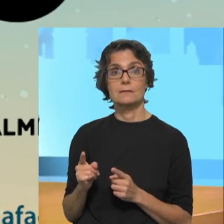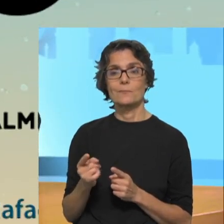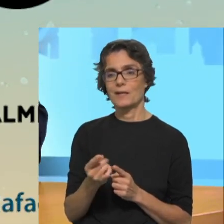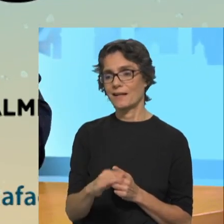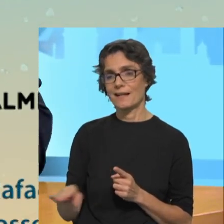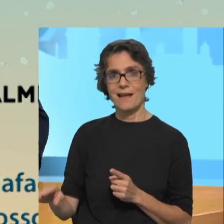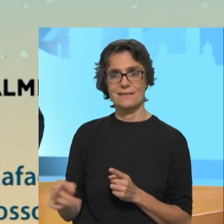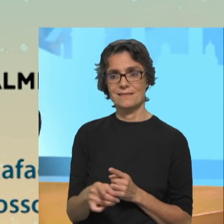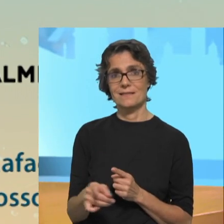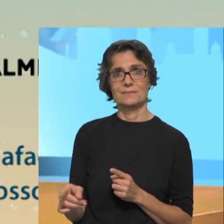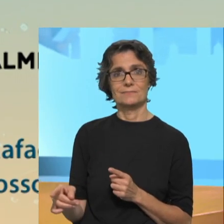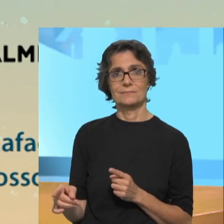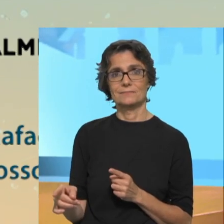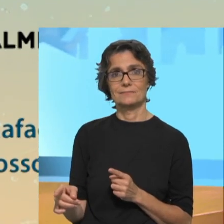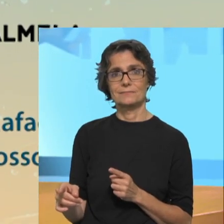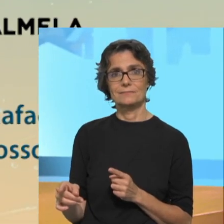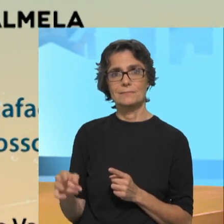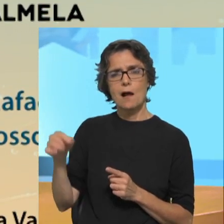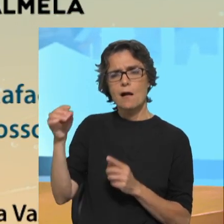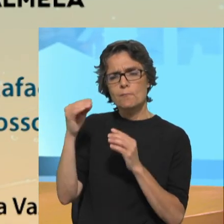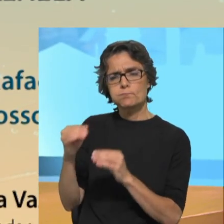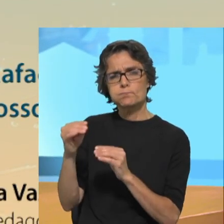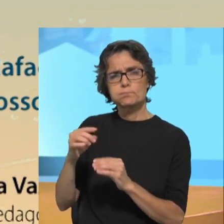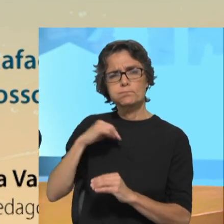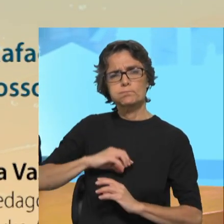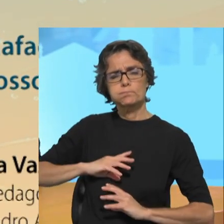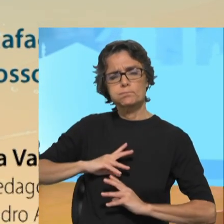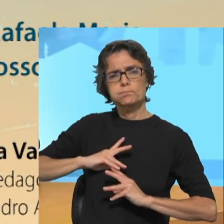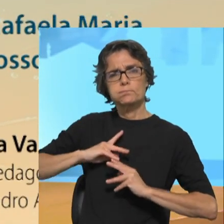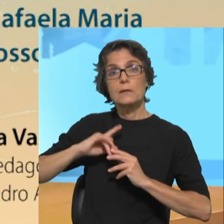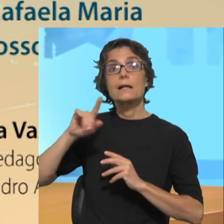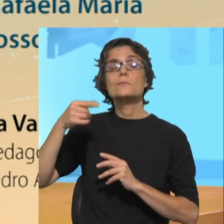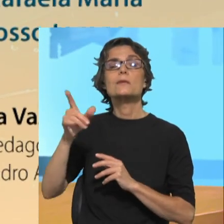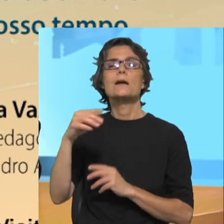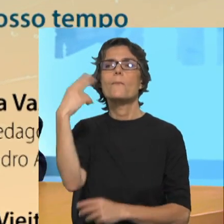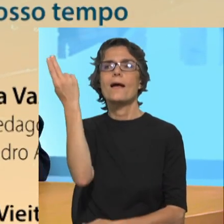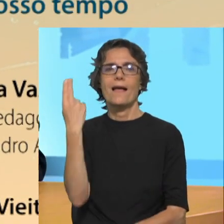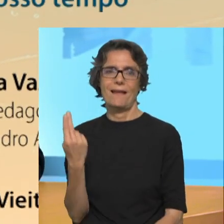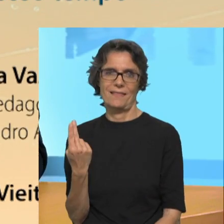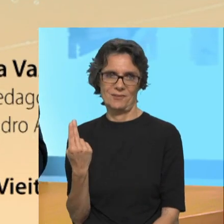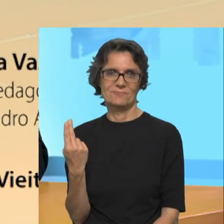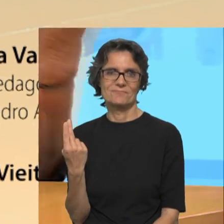tenra-idade, não seja desprezada. E é desprezada. Depois as artes. Nós precisamos das artes.